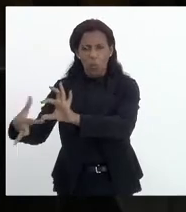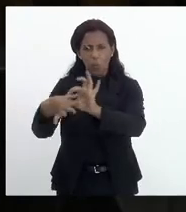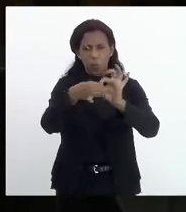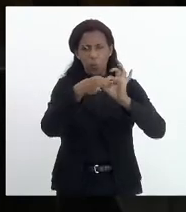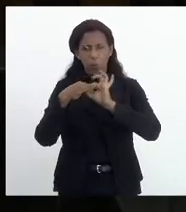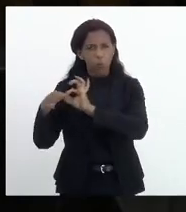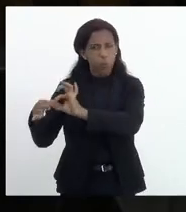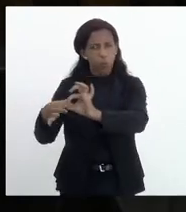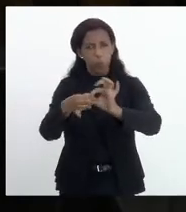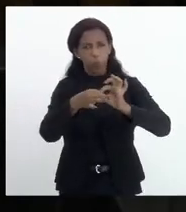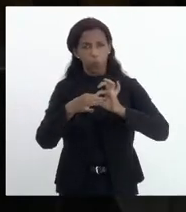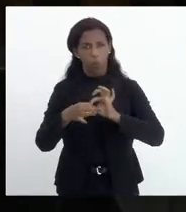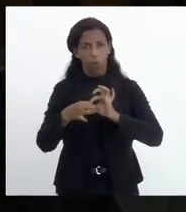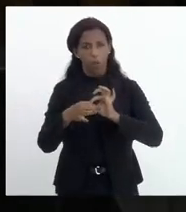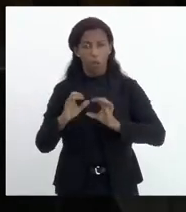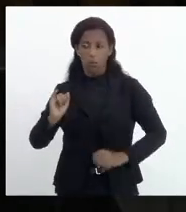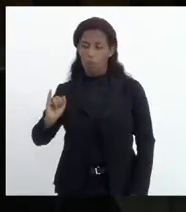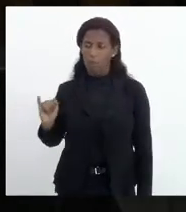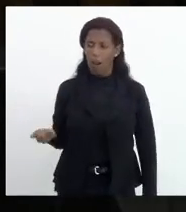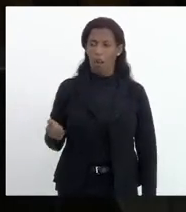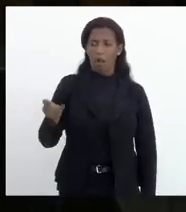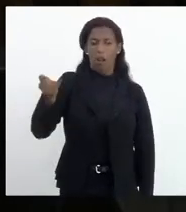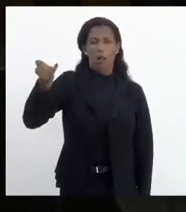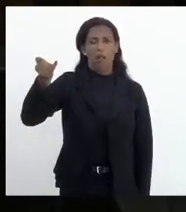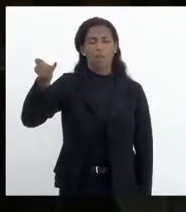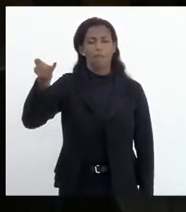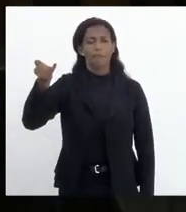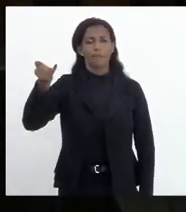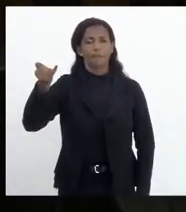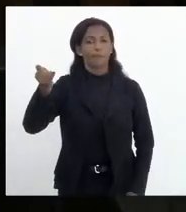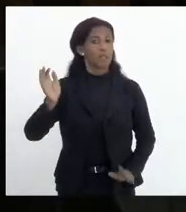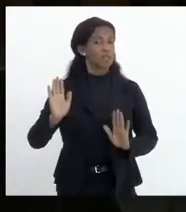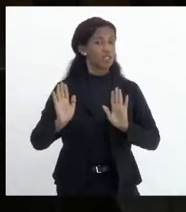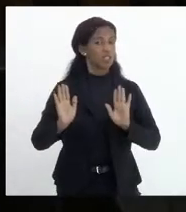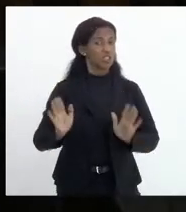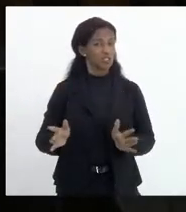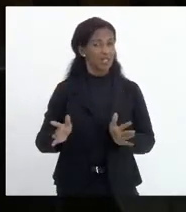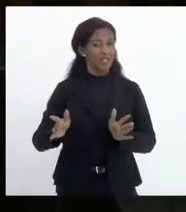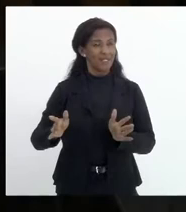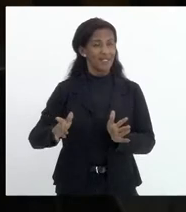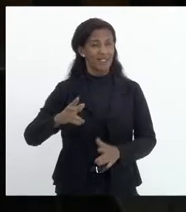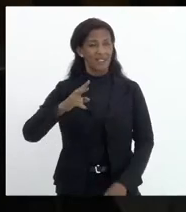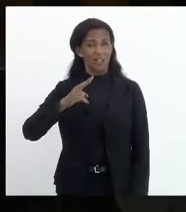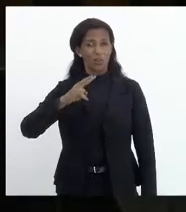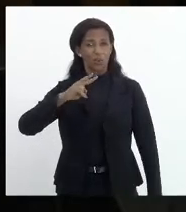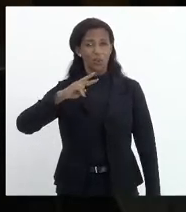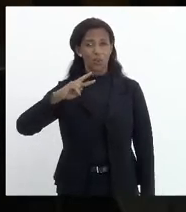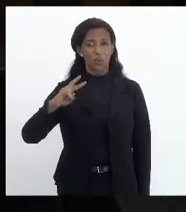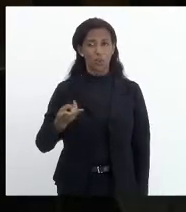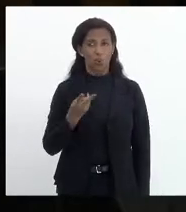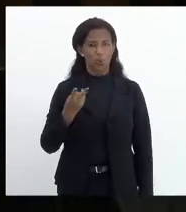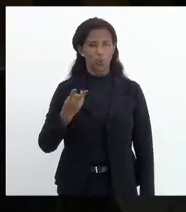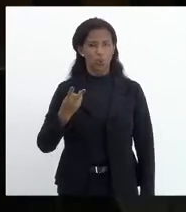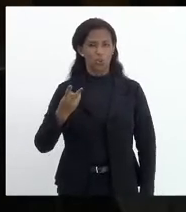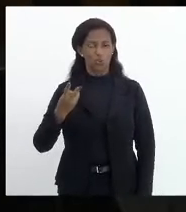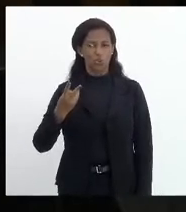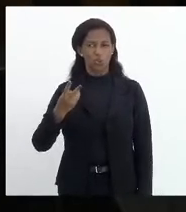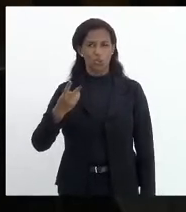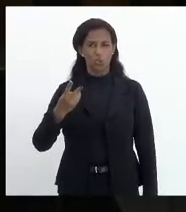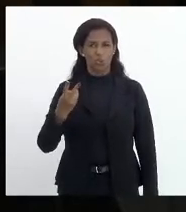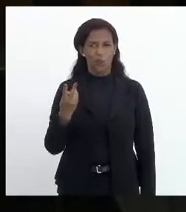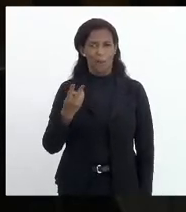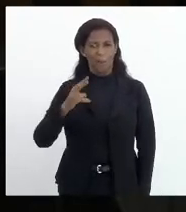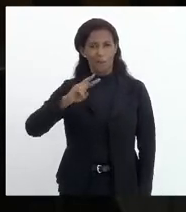si a inflação senhora Presidente já está a bater dois dígitos dois